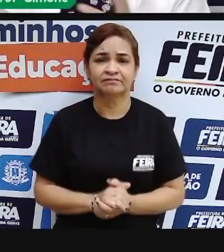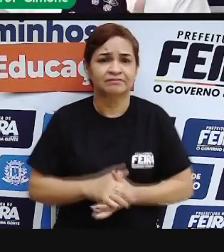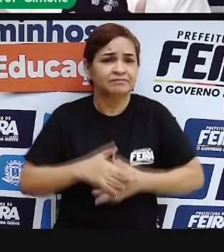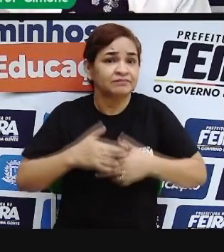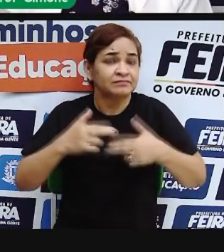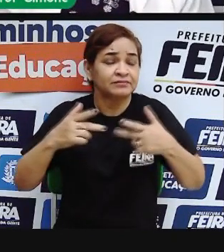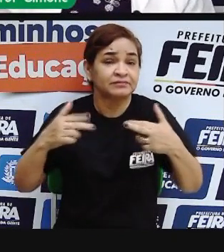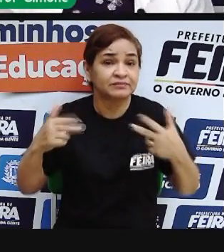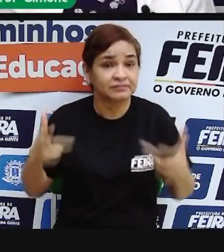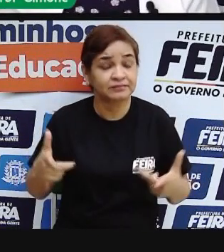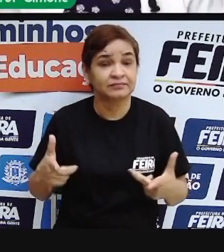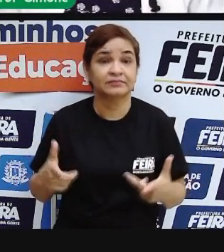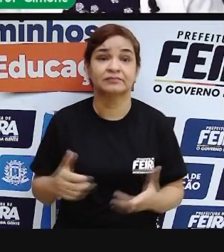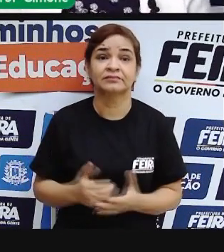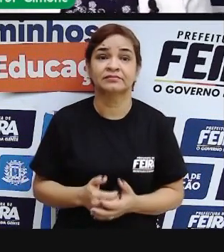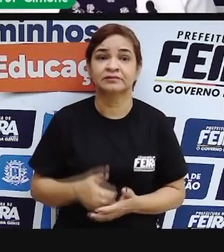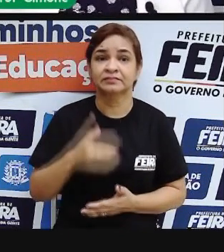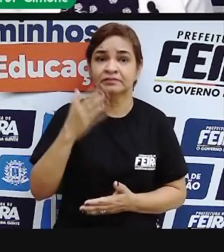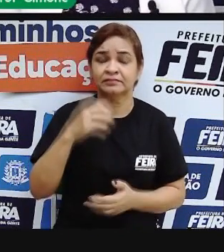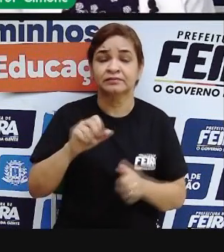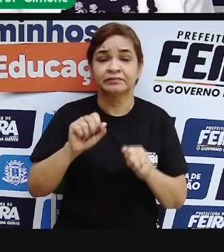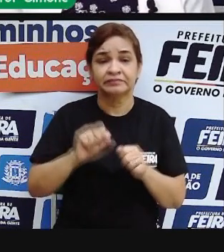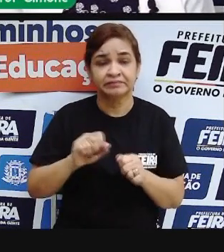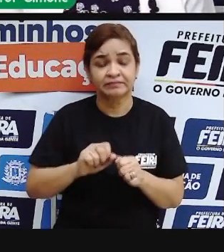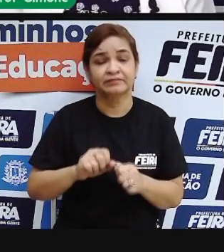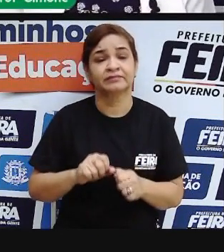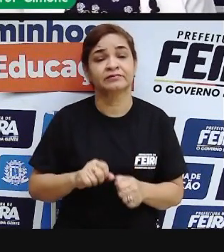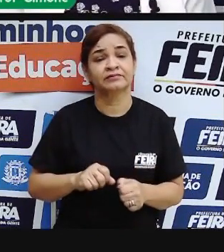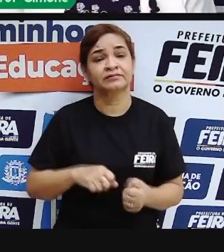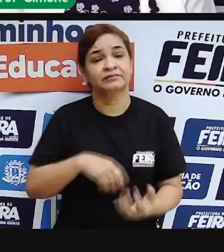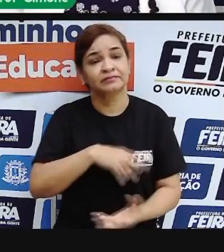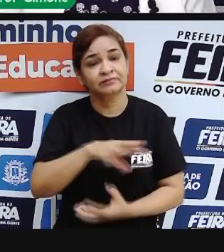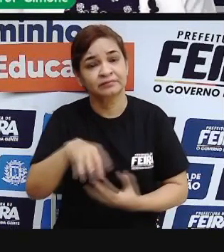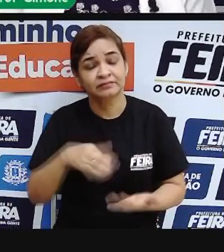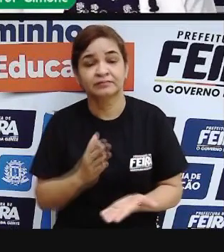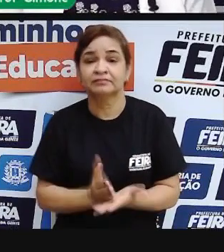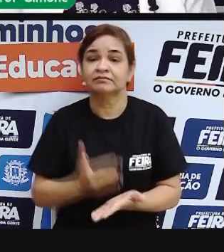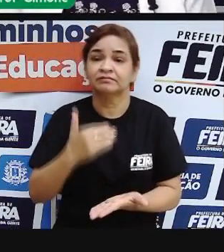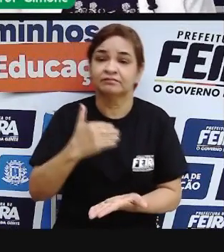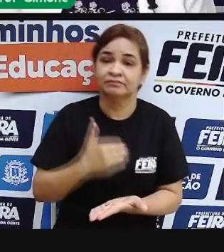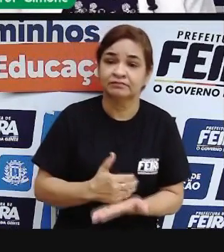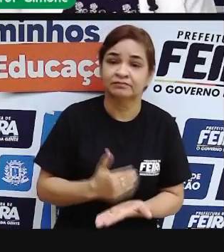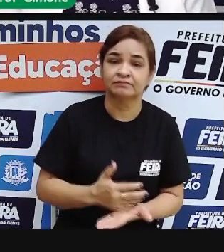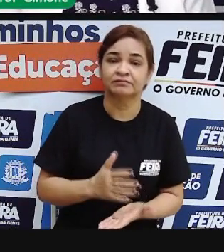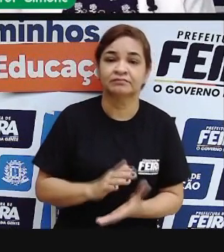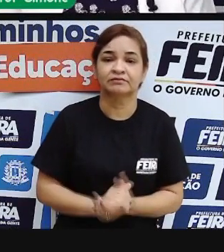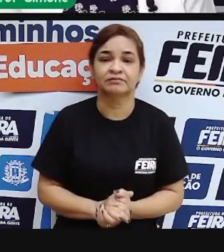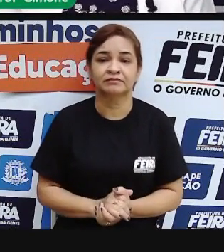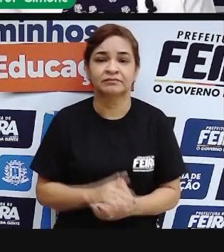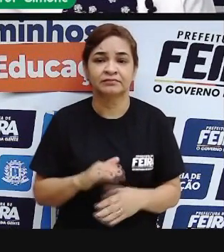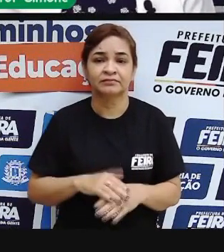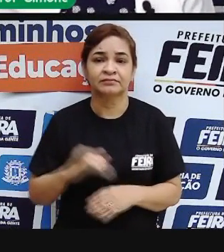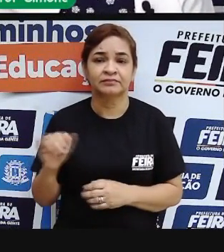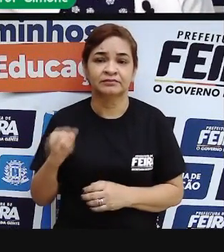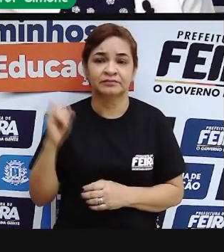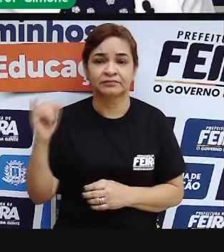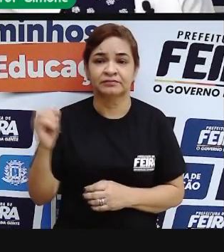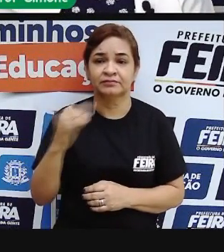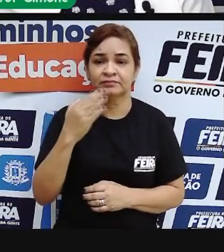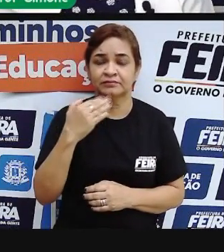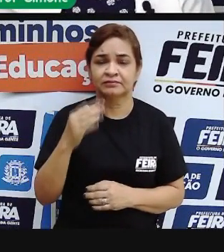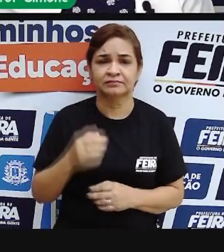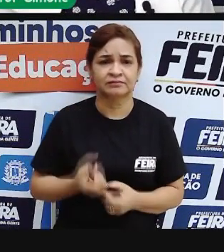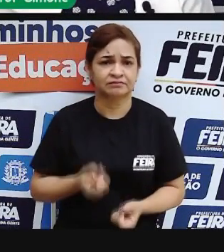E por isso, diversas comidas típicas de festa junina levam esse ingrediente. Os principais pratos típicos da